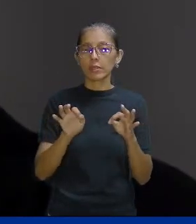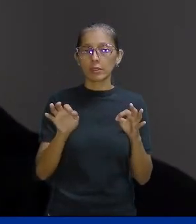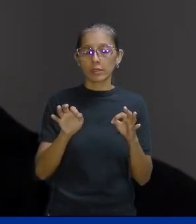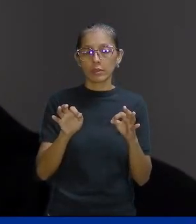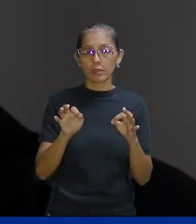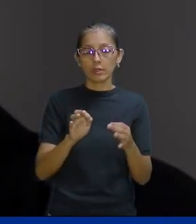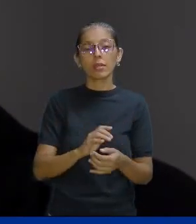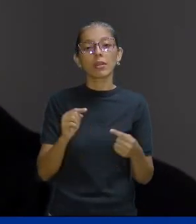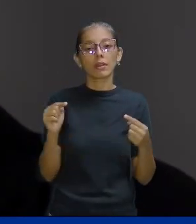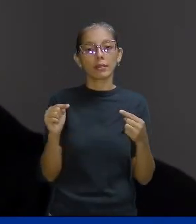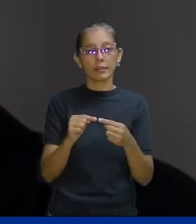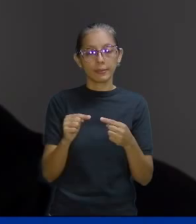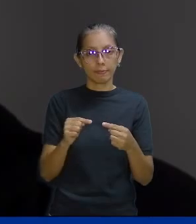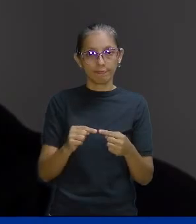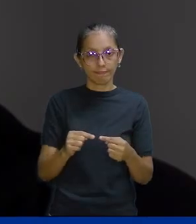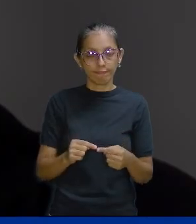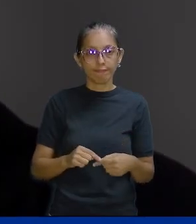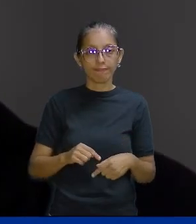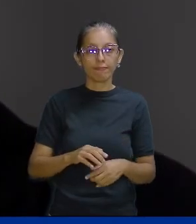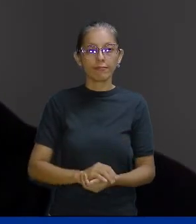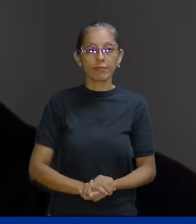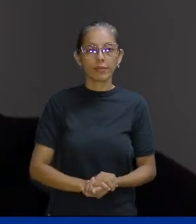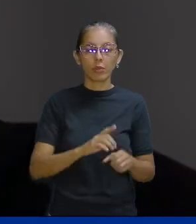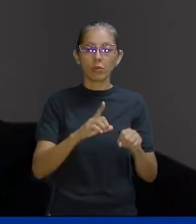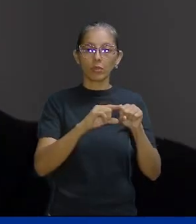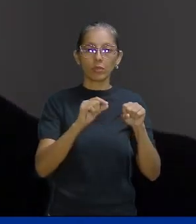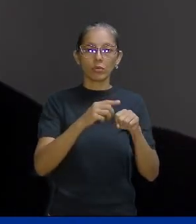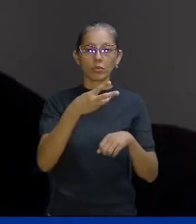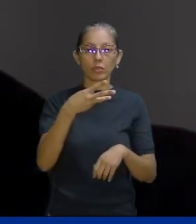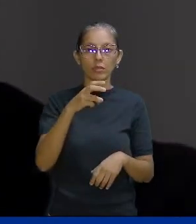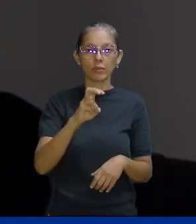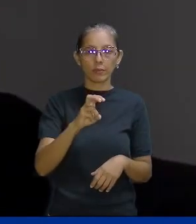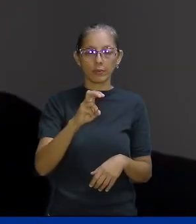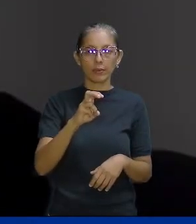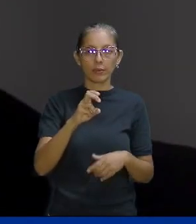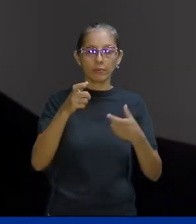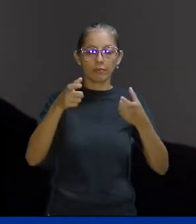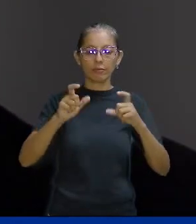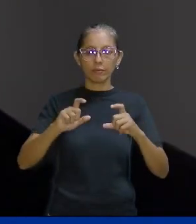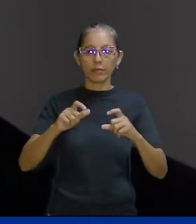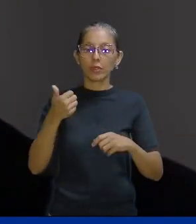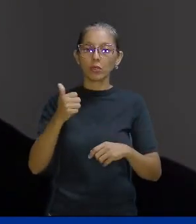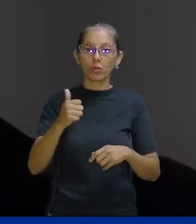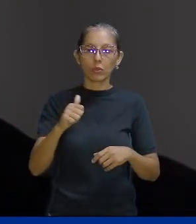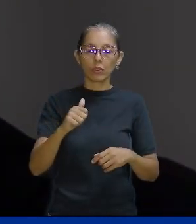atendimento aos requisitos do artigo 35, parágrafo 11 da Resolução